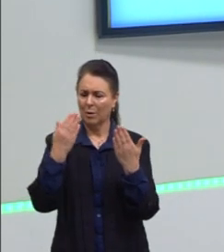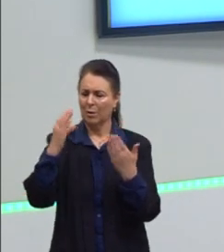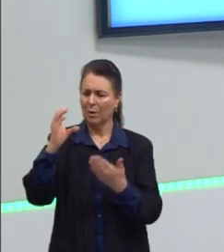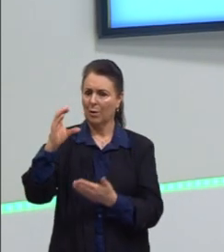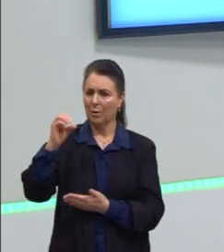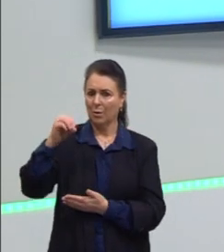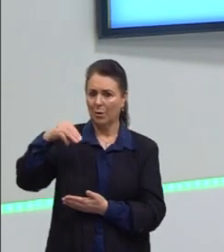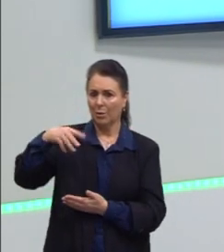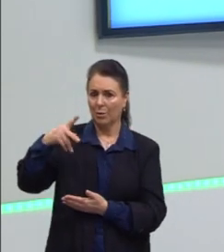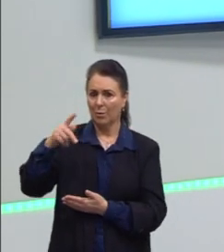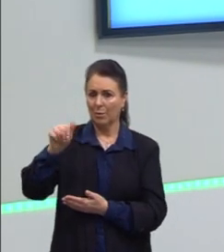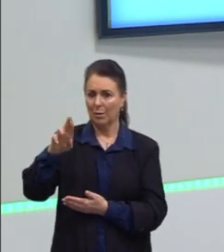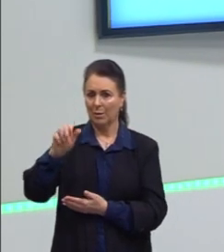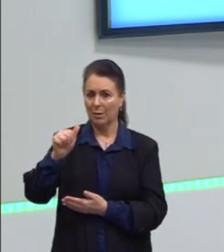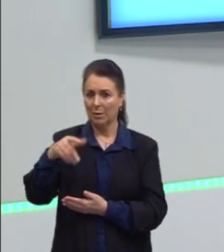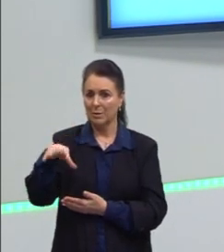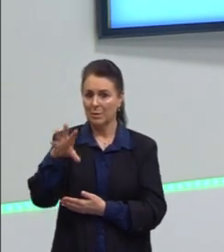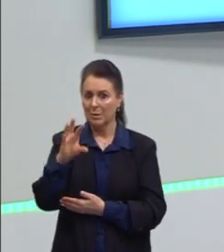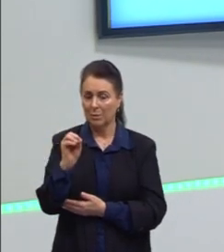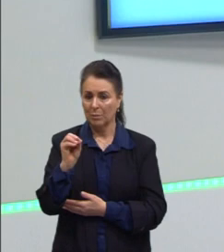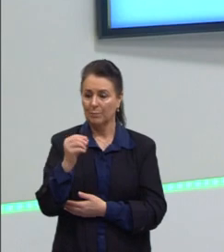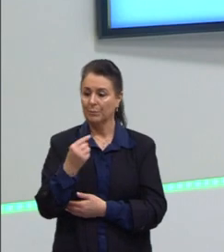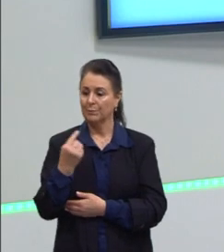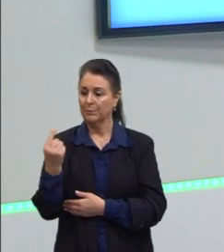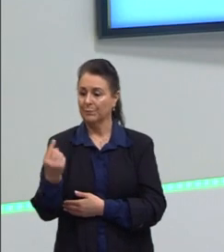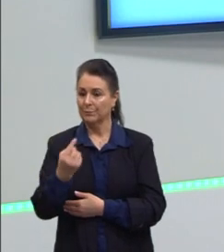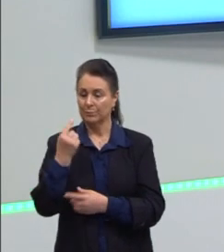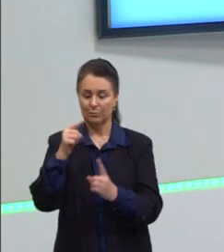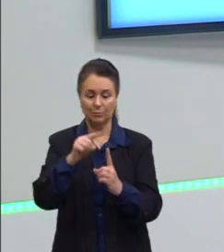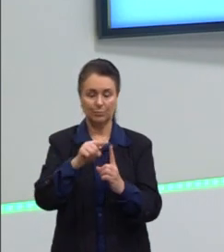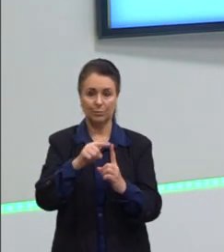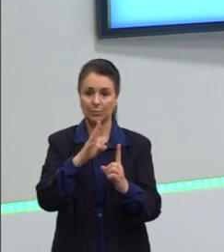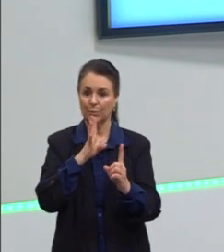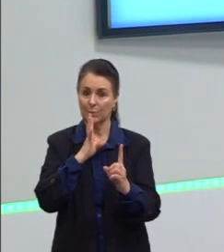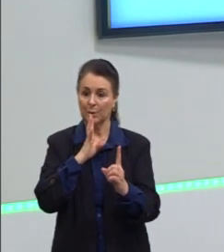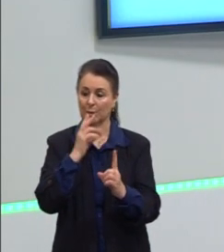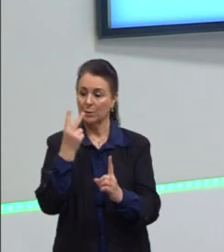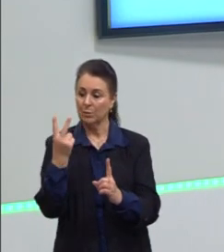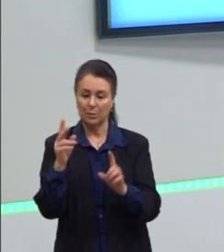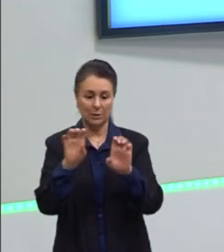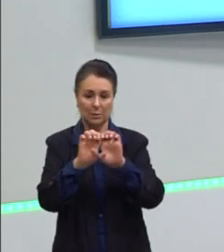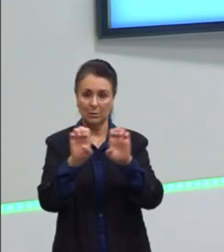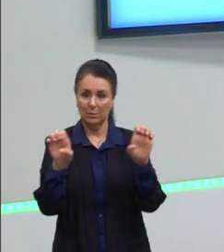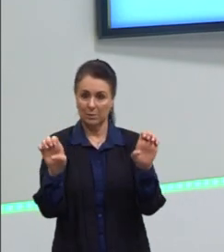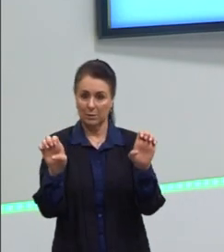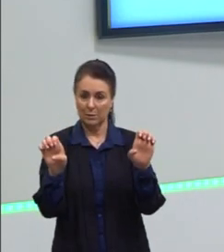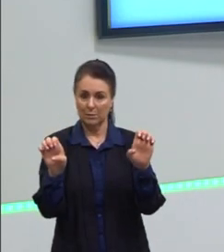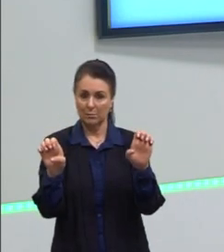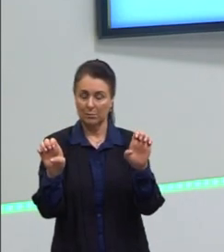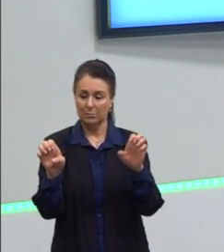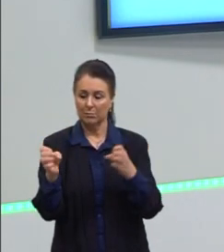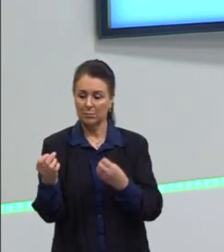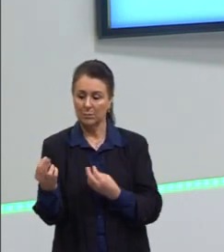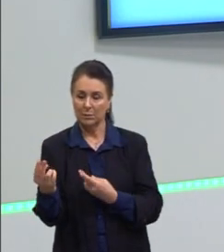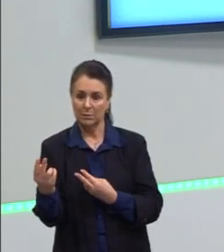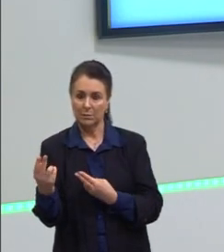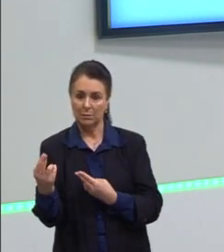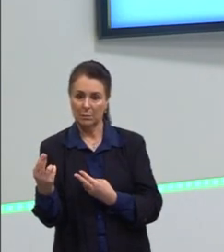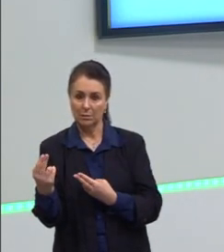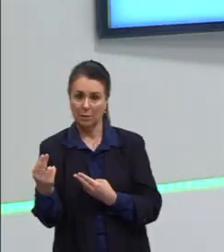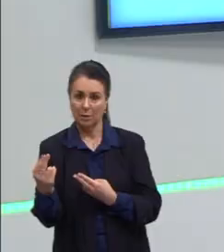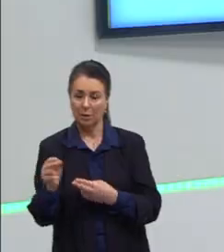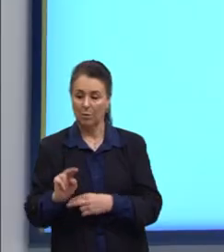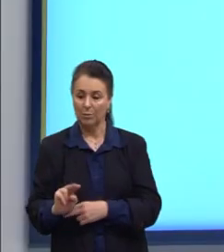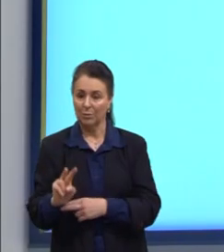consiste então em isolarmos a incógnita nas duas equações e igualar então né essas